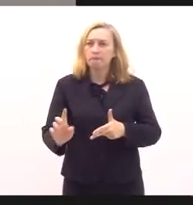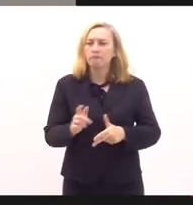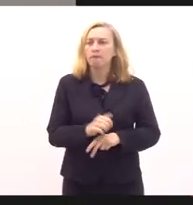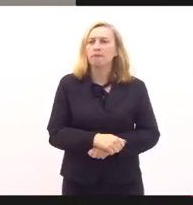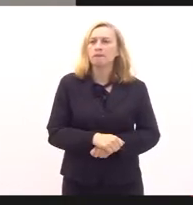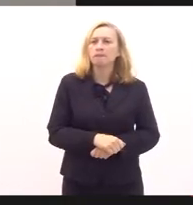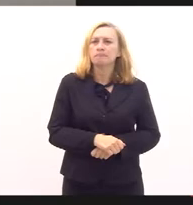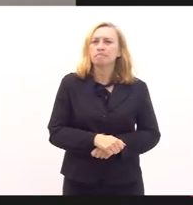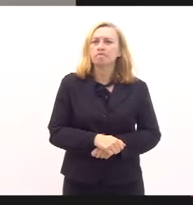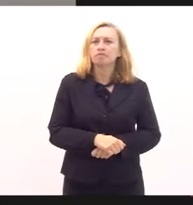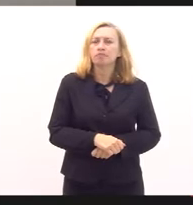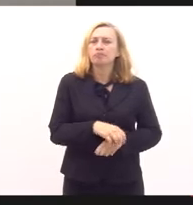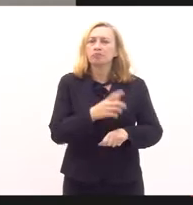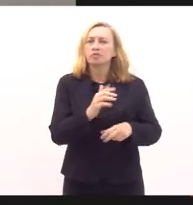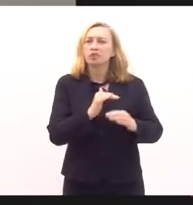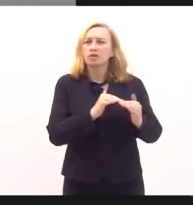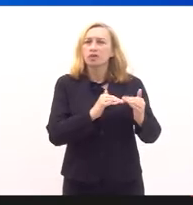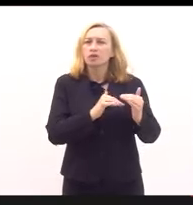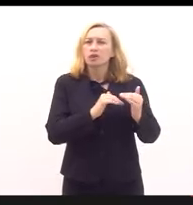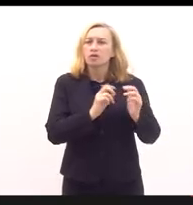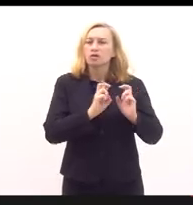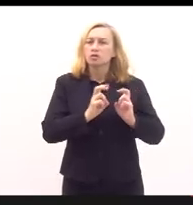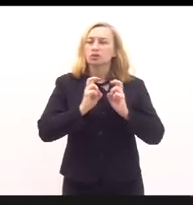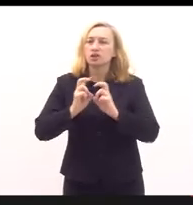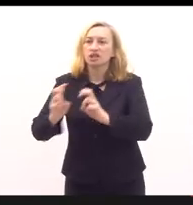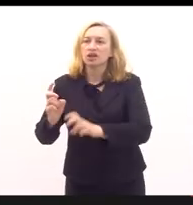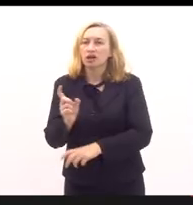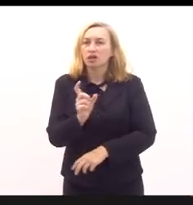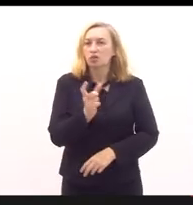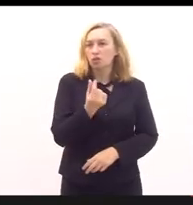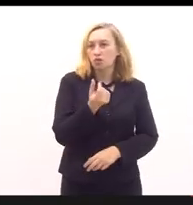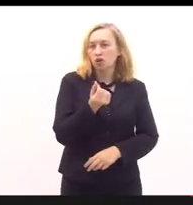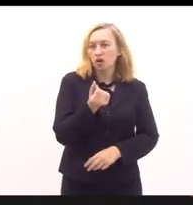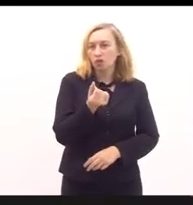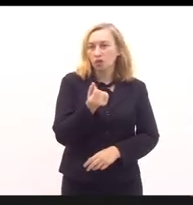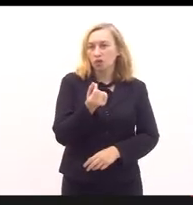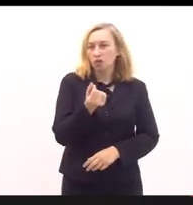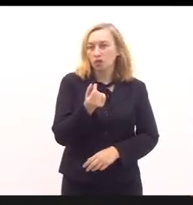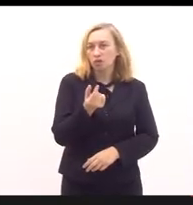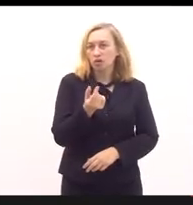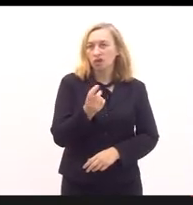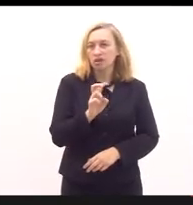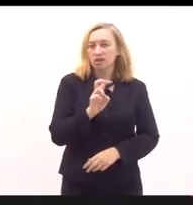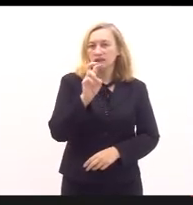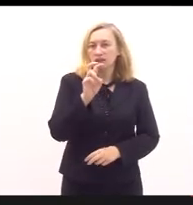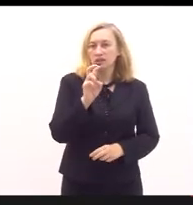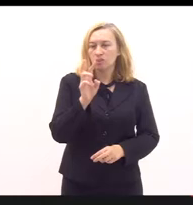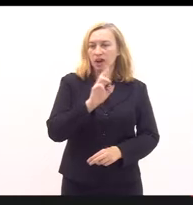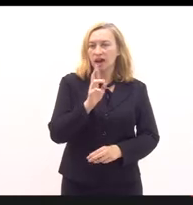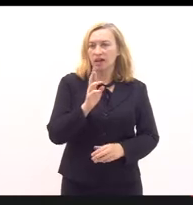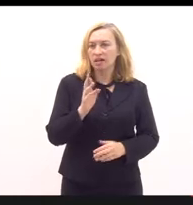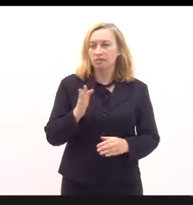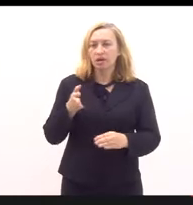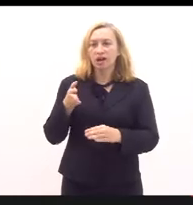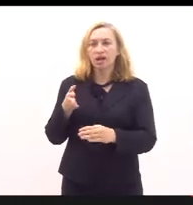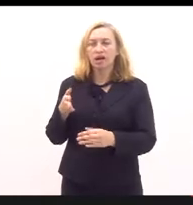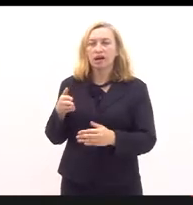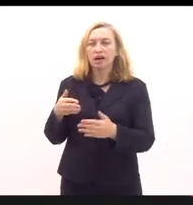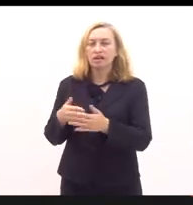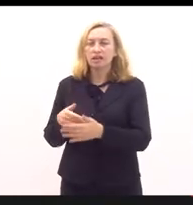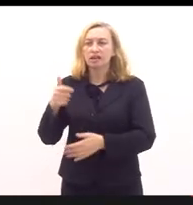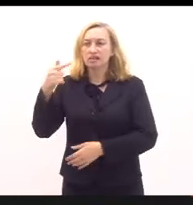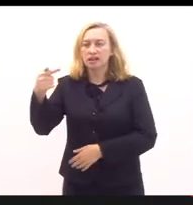a passagem dos trens, que queria passar de R$ 5,00 para R$ 7,00. Então, a